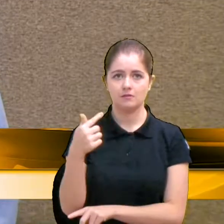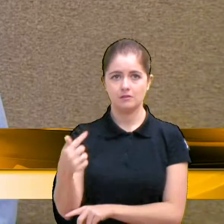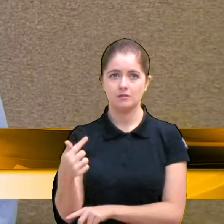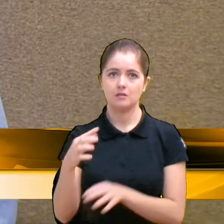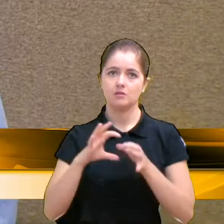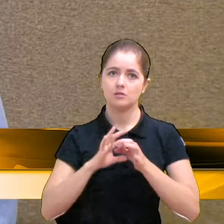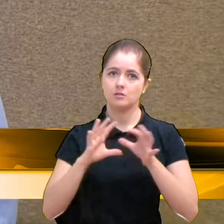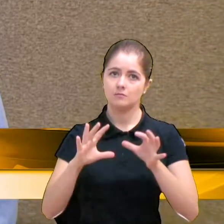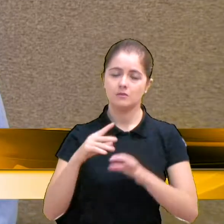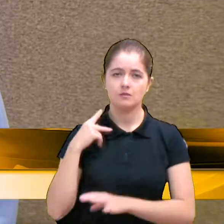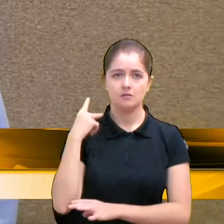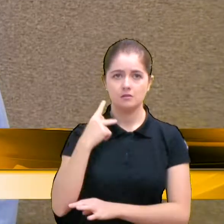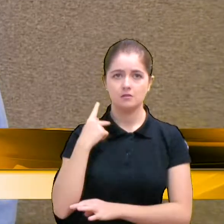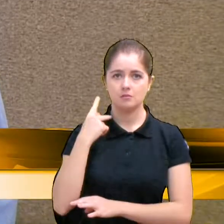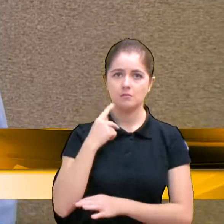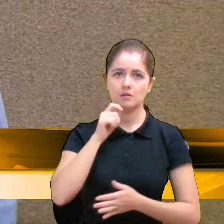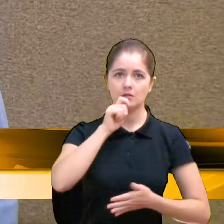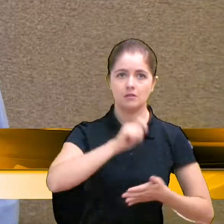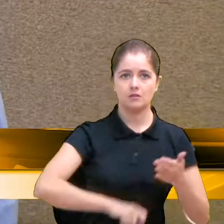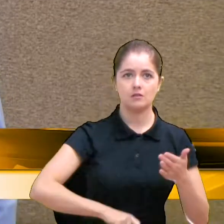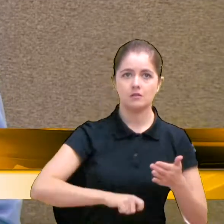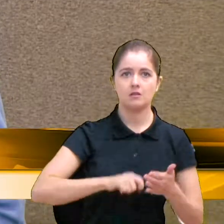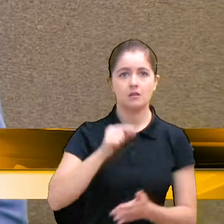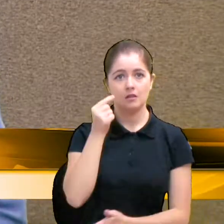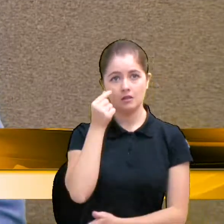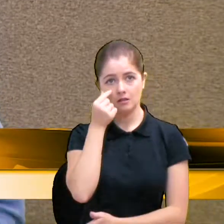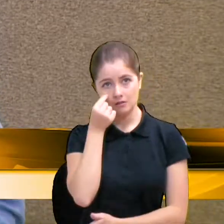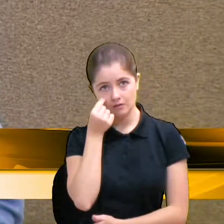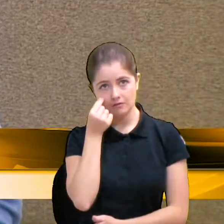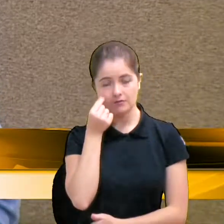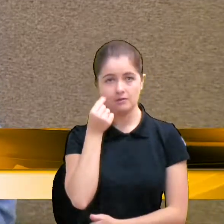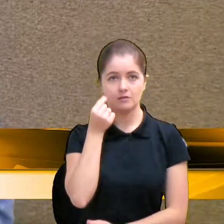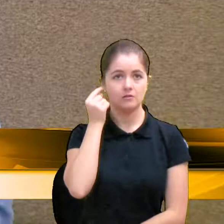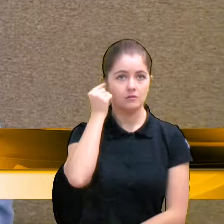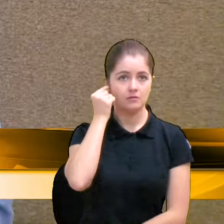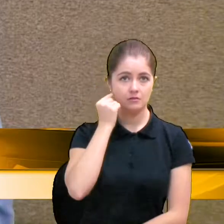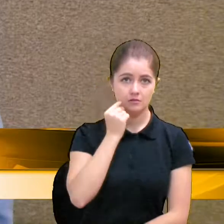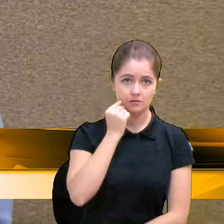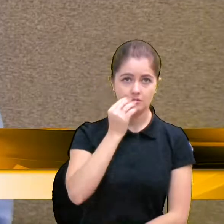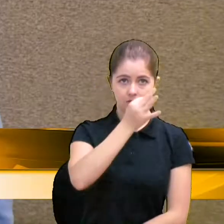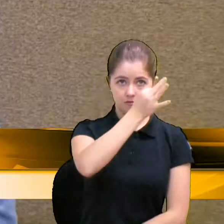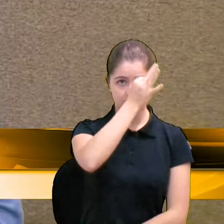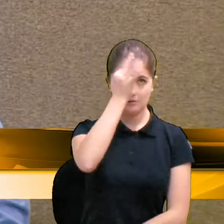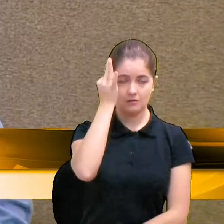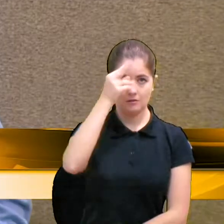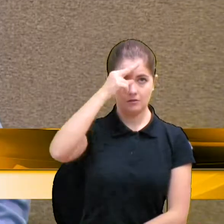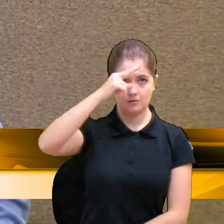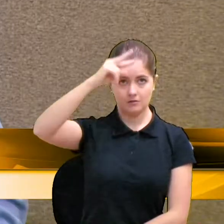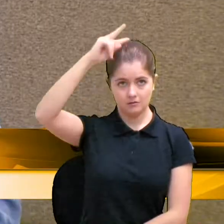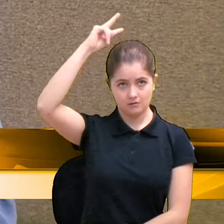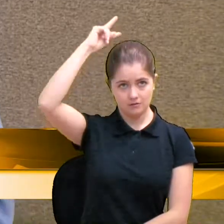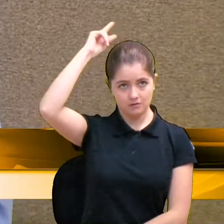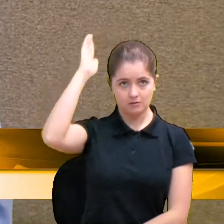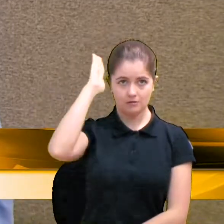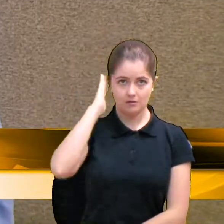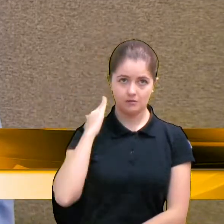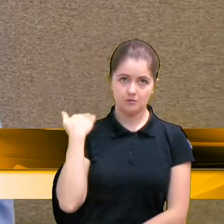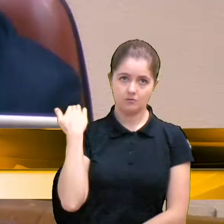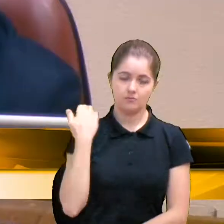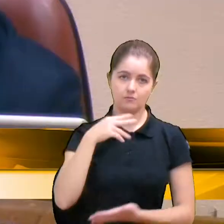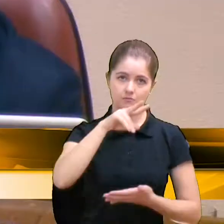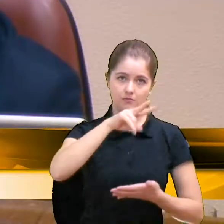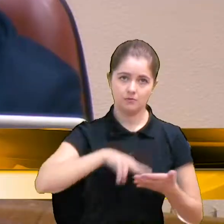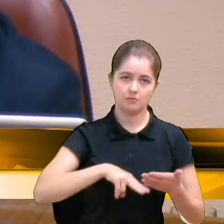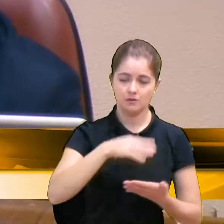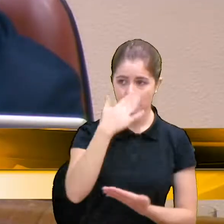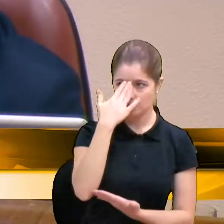relator, vereadores Eloy Frisso, Ana Corso, Arlindo Bandeira e Gustavo Toigo. Era essa a leitura, senhor presidente. Muito obrigado,